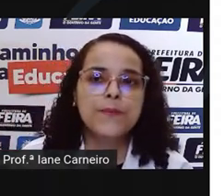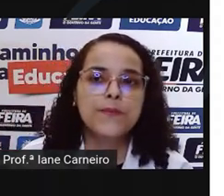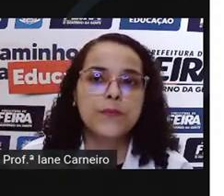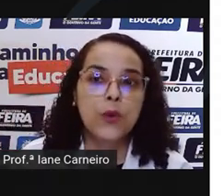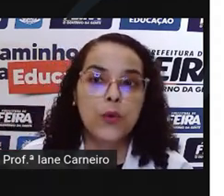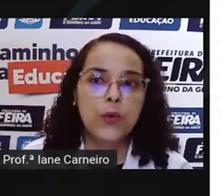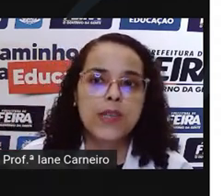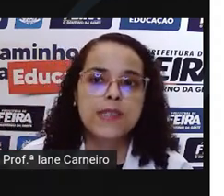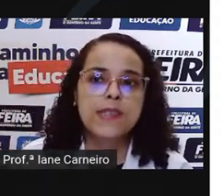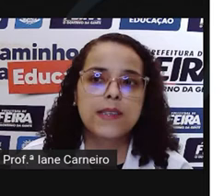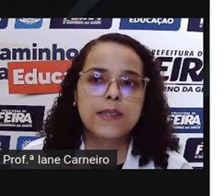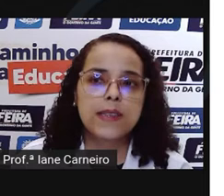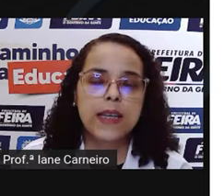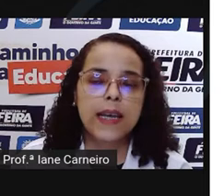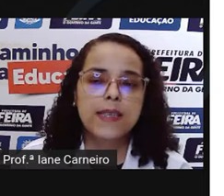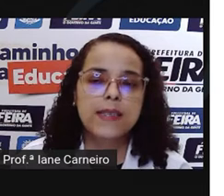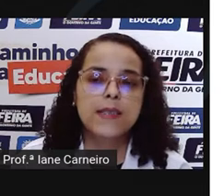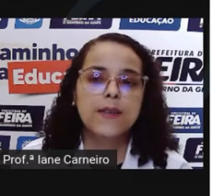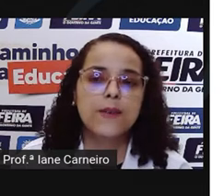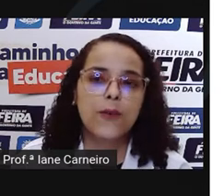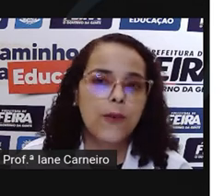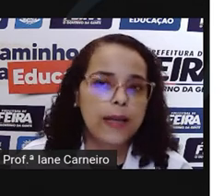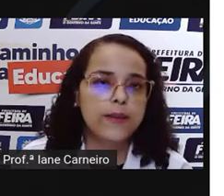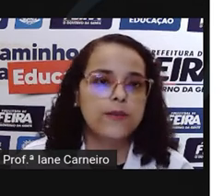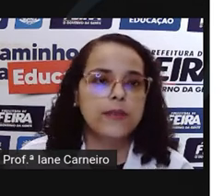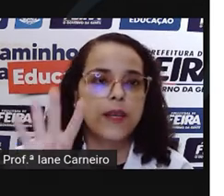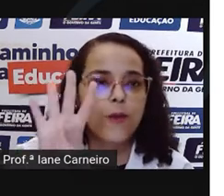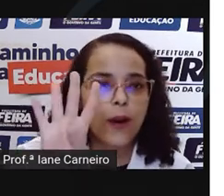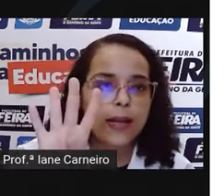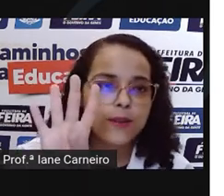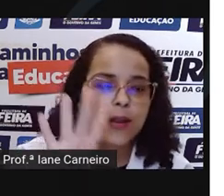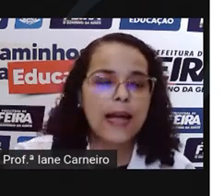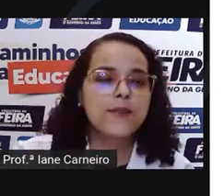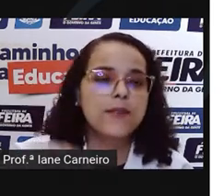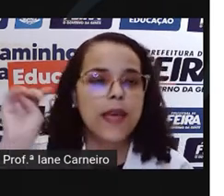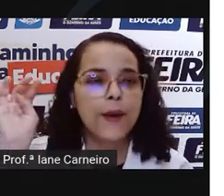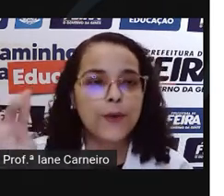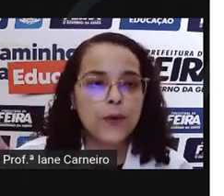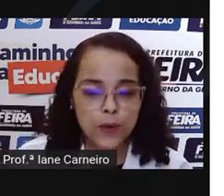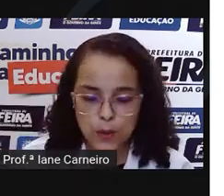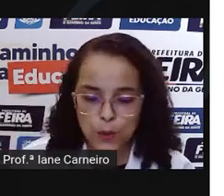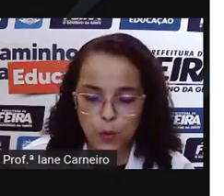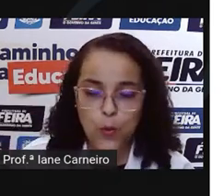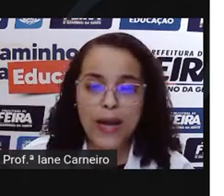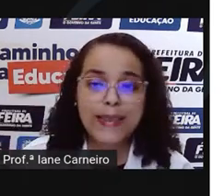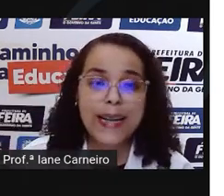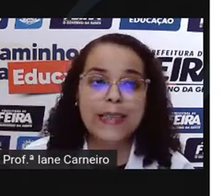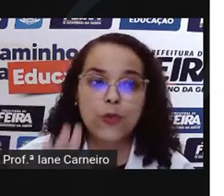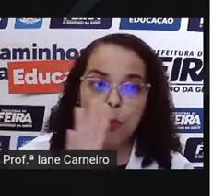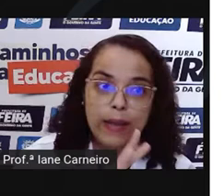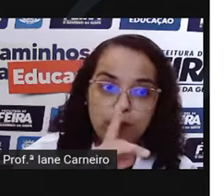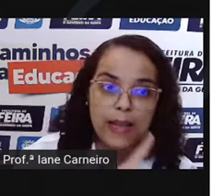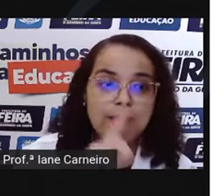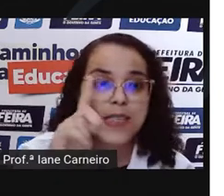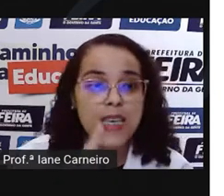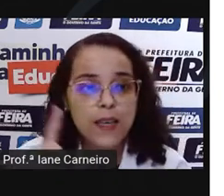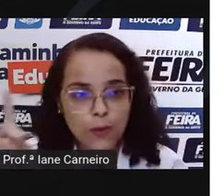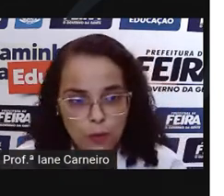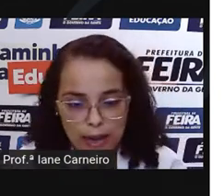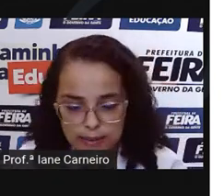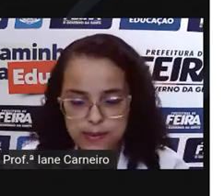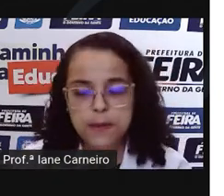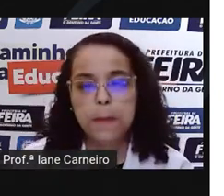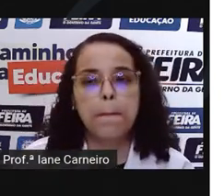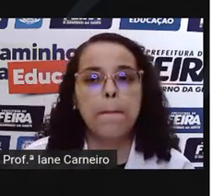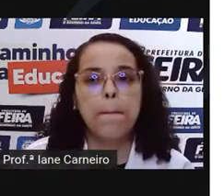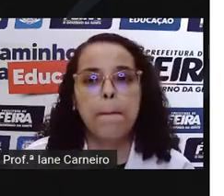Um, dois, três, quatro. Quatro lados é o quadrado. Quatro lados